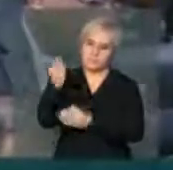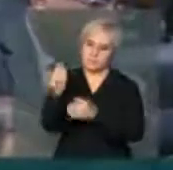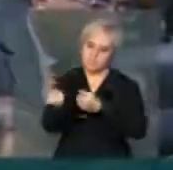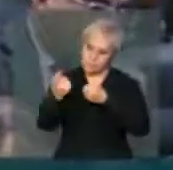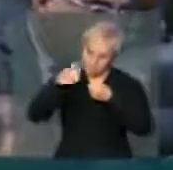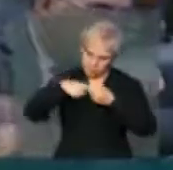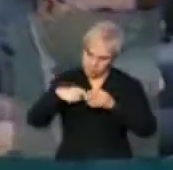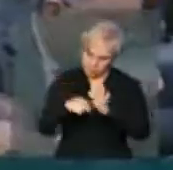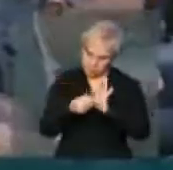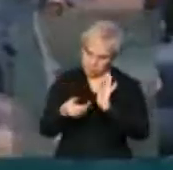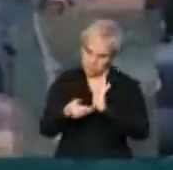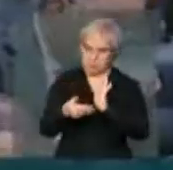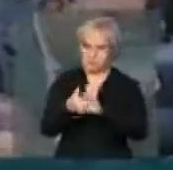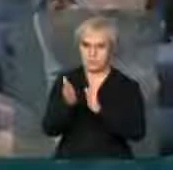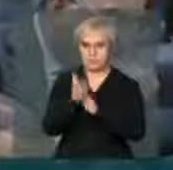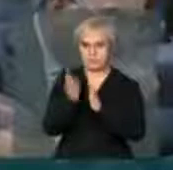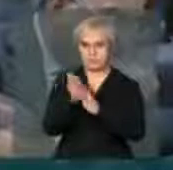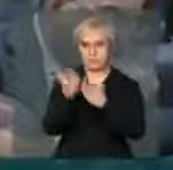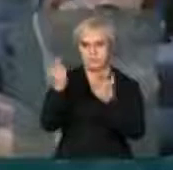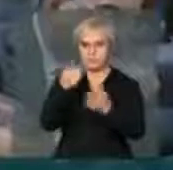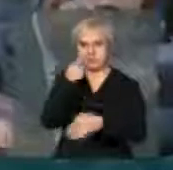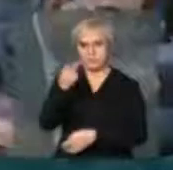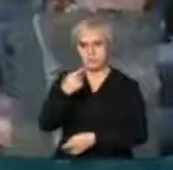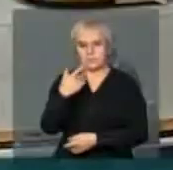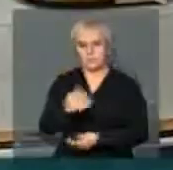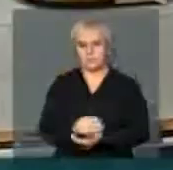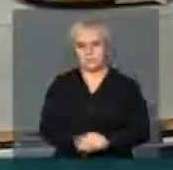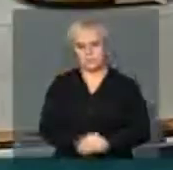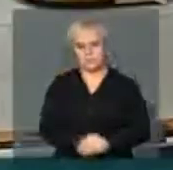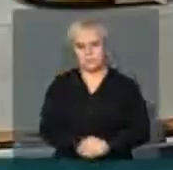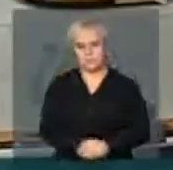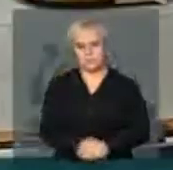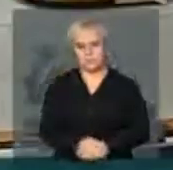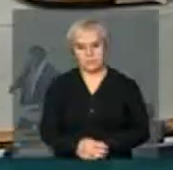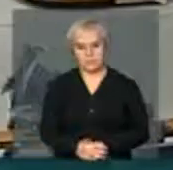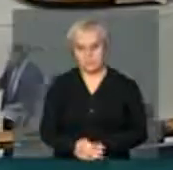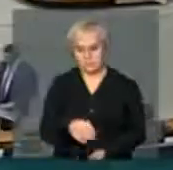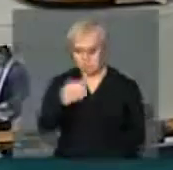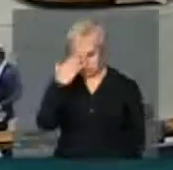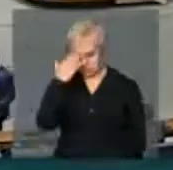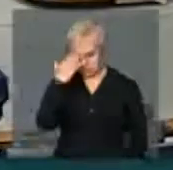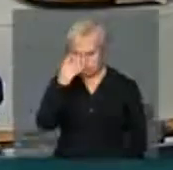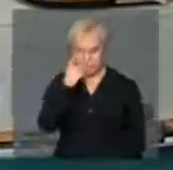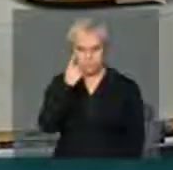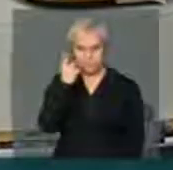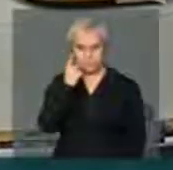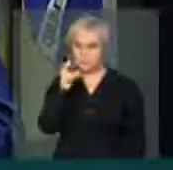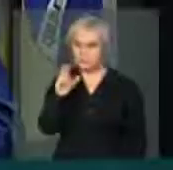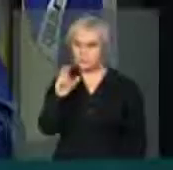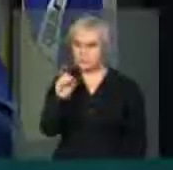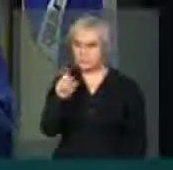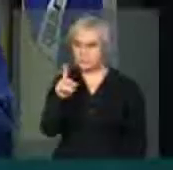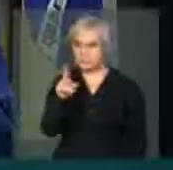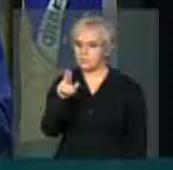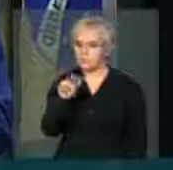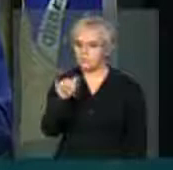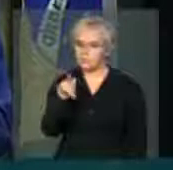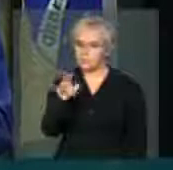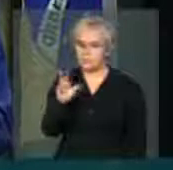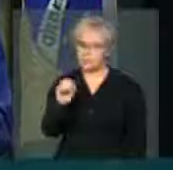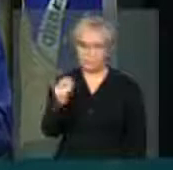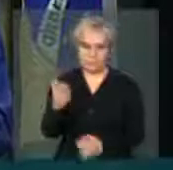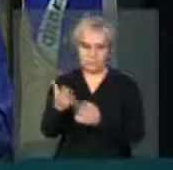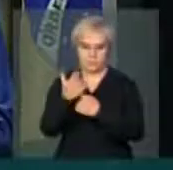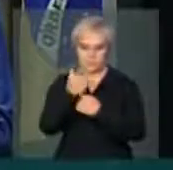retorno, parabéns pelo pronunciamento. Eu agradeço, nobre deputado Rodrigo Martins, a colaboração de